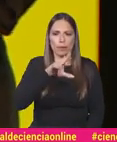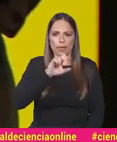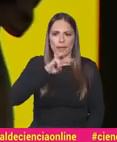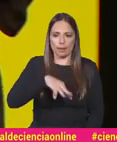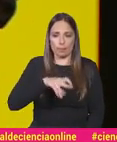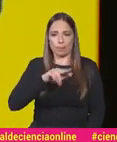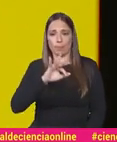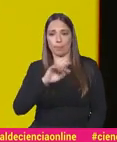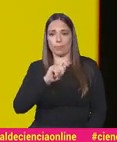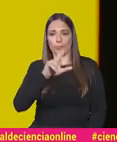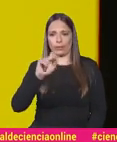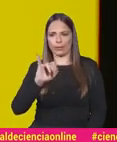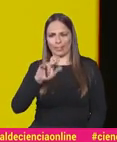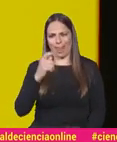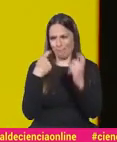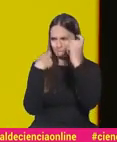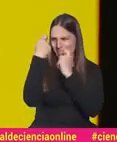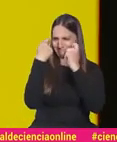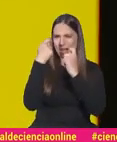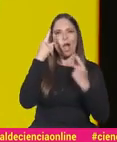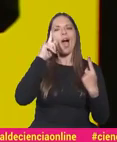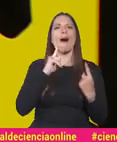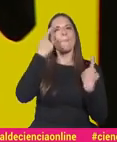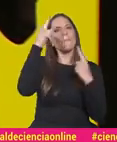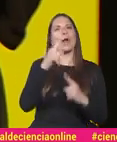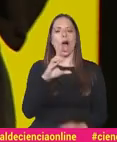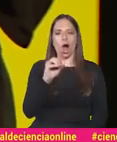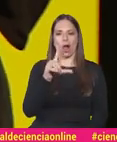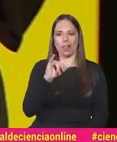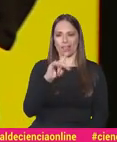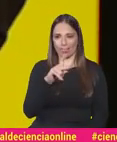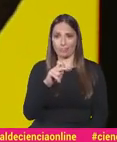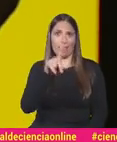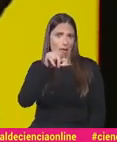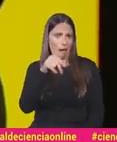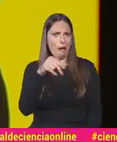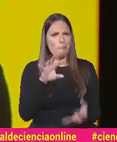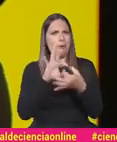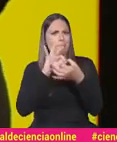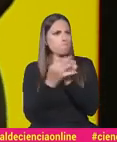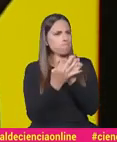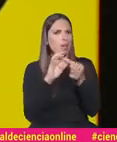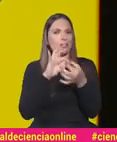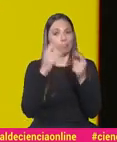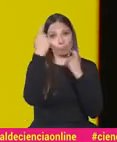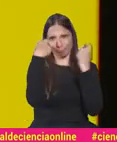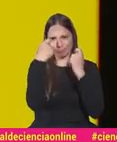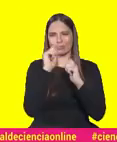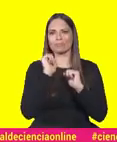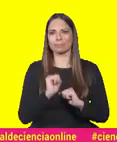Ferreira, interpretou aqui uma personagem que é a professora Olívia, que, como vimos, também é uma verdadeira artista. Exatamente, não é, garantidamente.